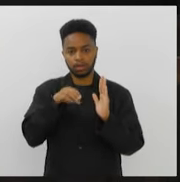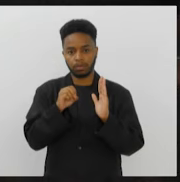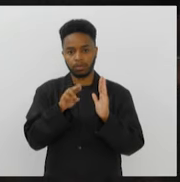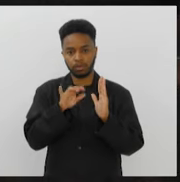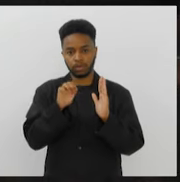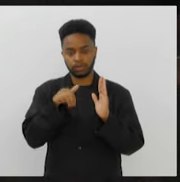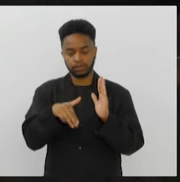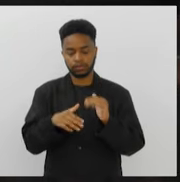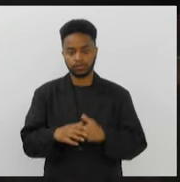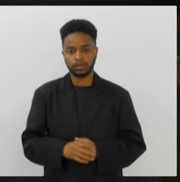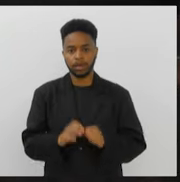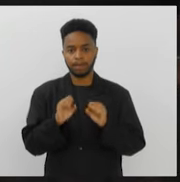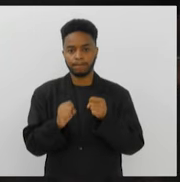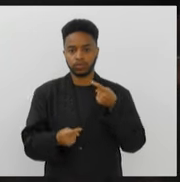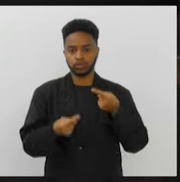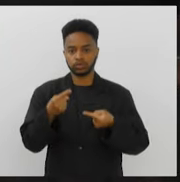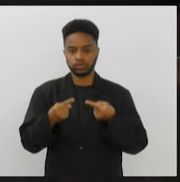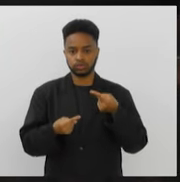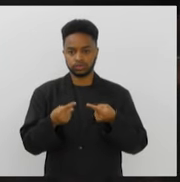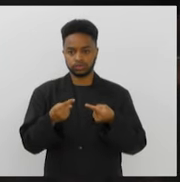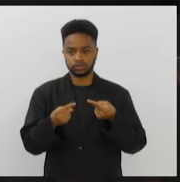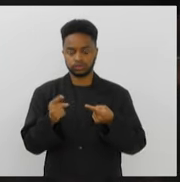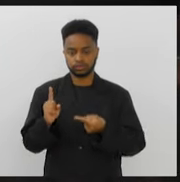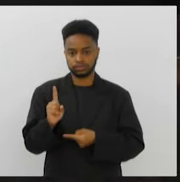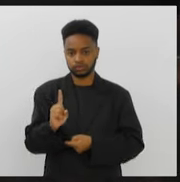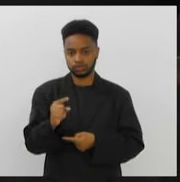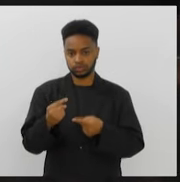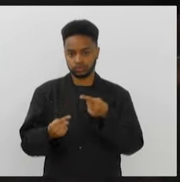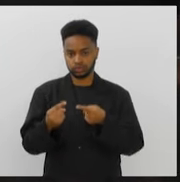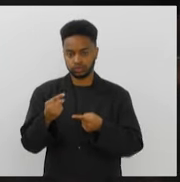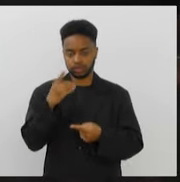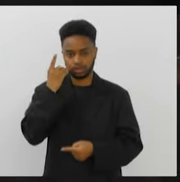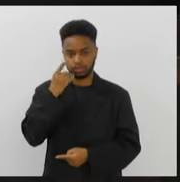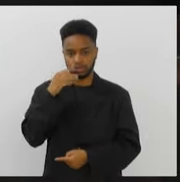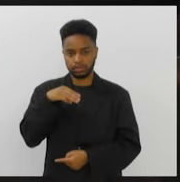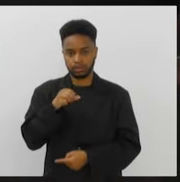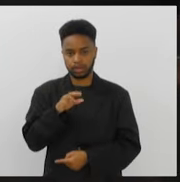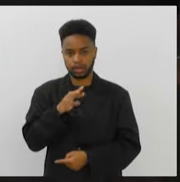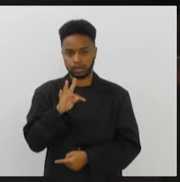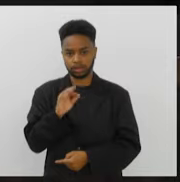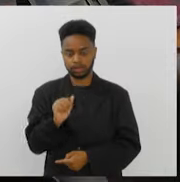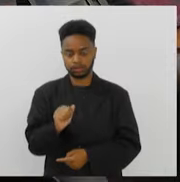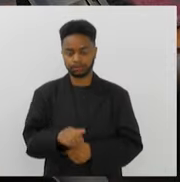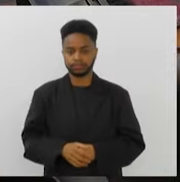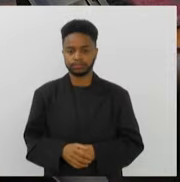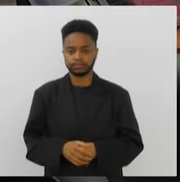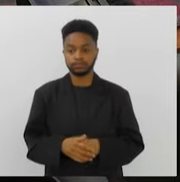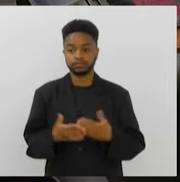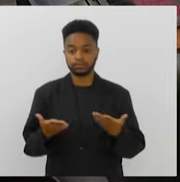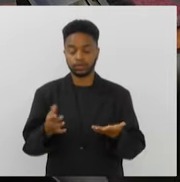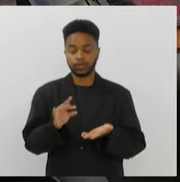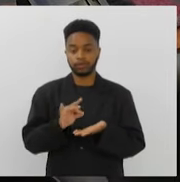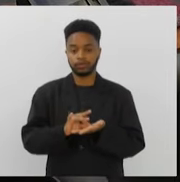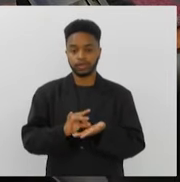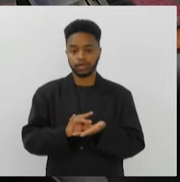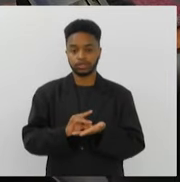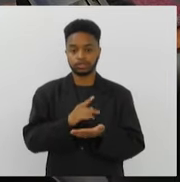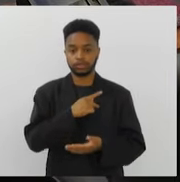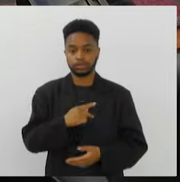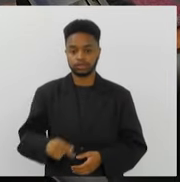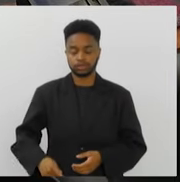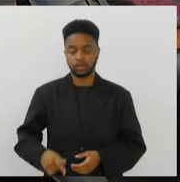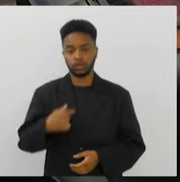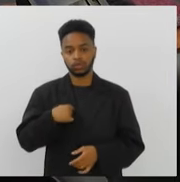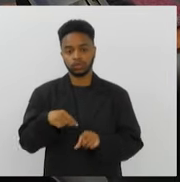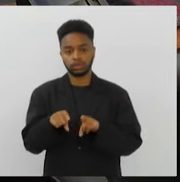Rodrigo Amorim. Em discussão. Para discutir. Para discutir, deputada Marta Rocha. Presidente, na verdade, eu acabei